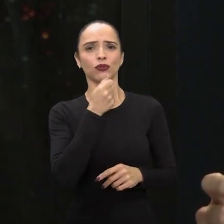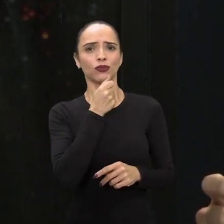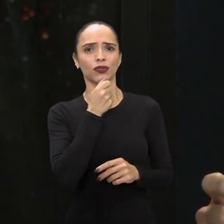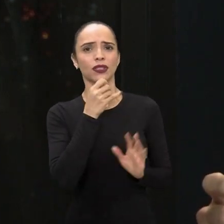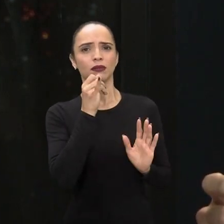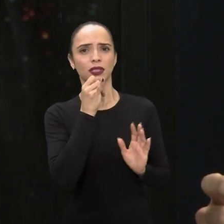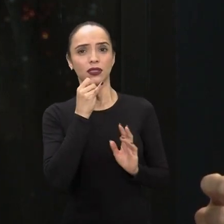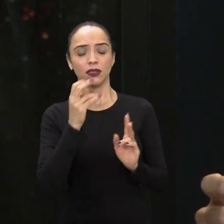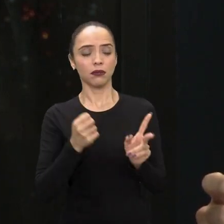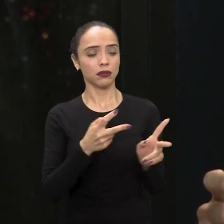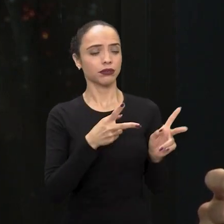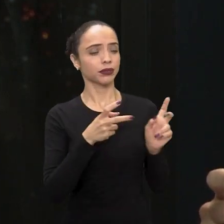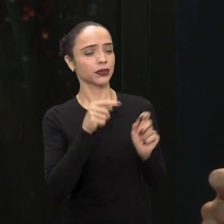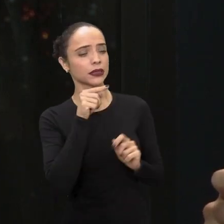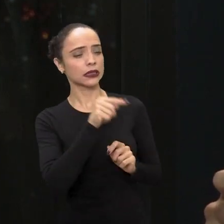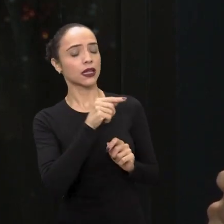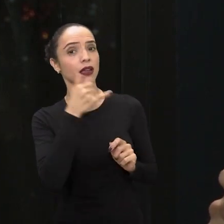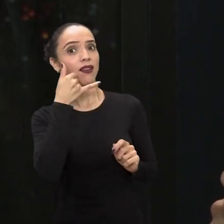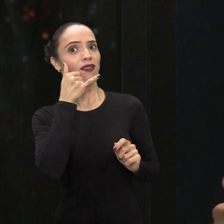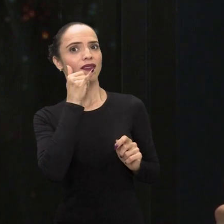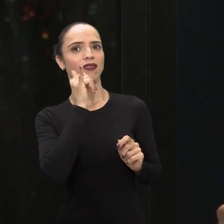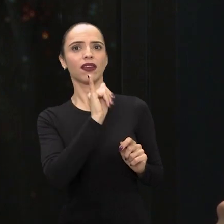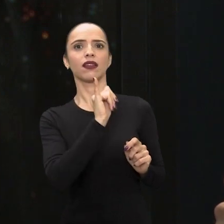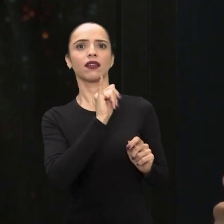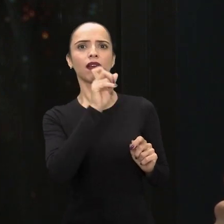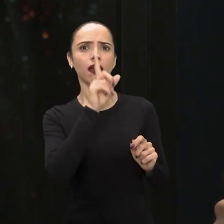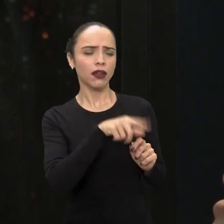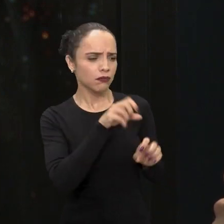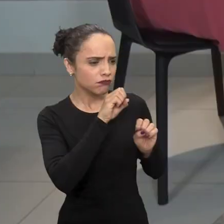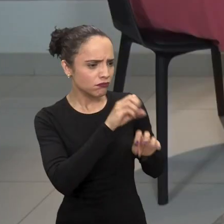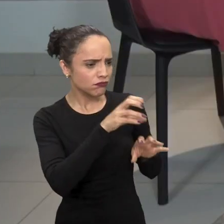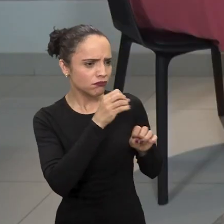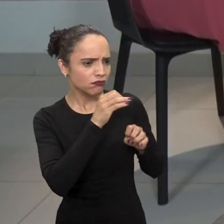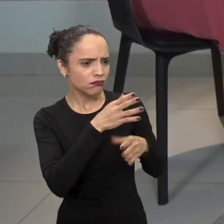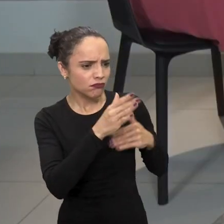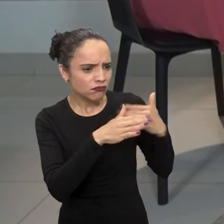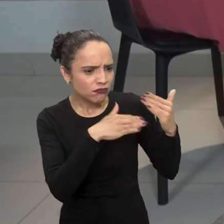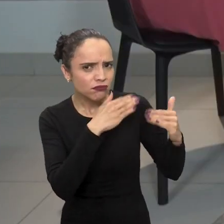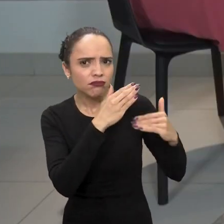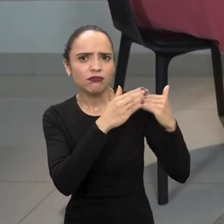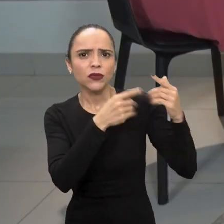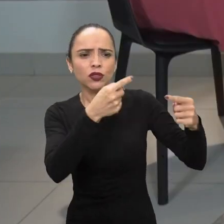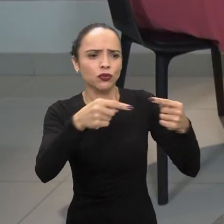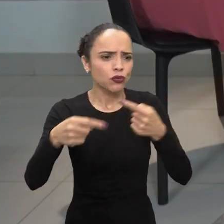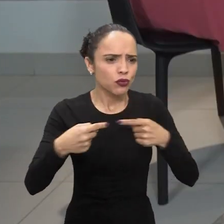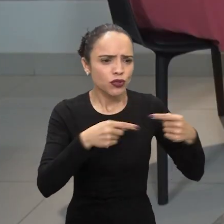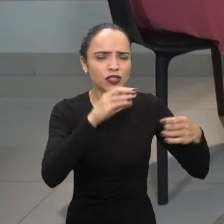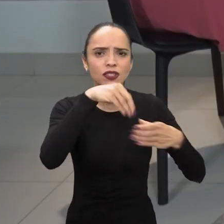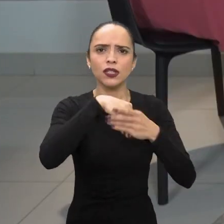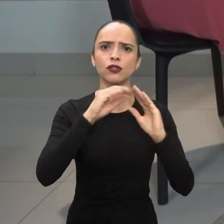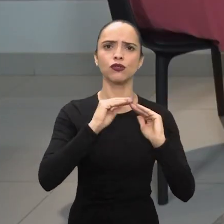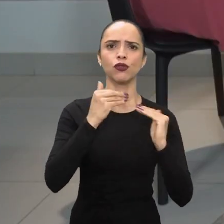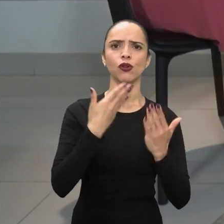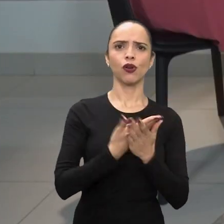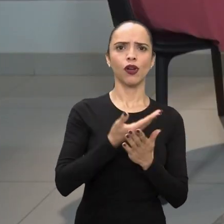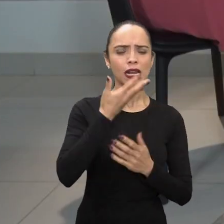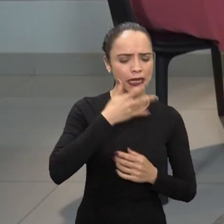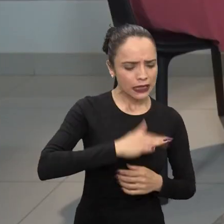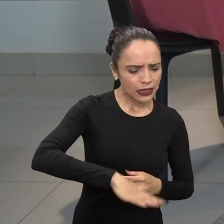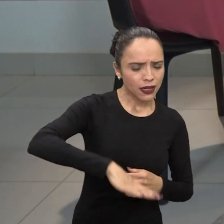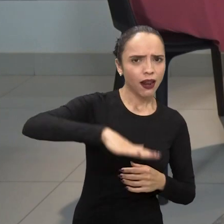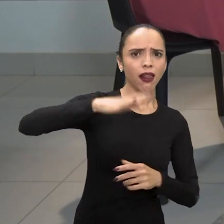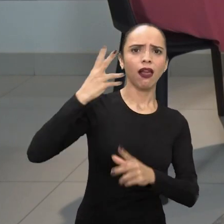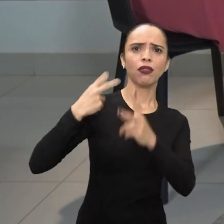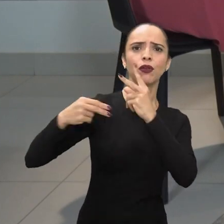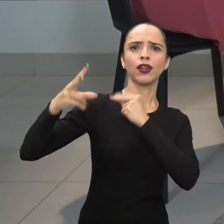finalizar a gente não tem um olhar preventivo para essa violência doméstica um olhar educativo que não se começa a discutir isso nas escolas